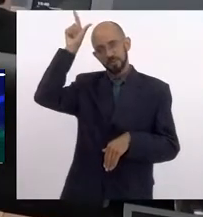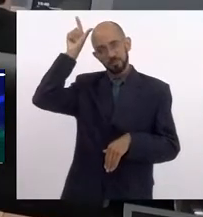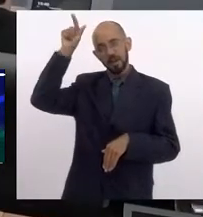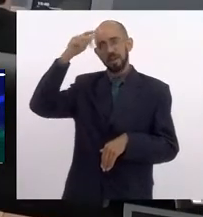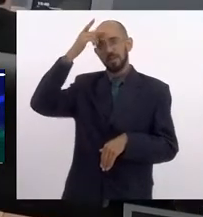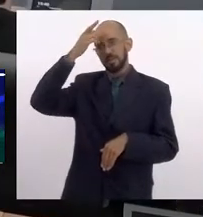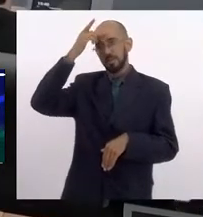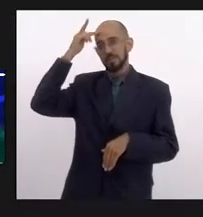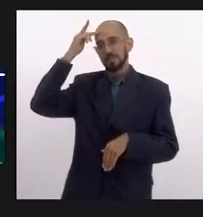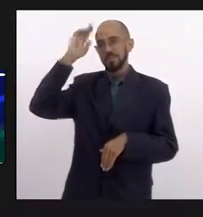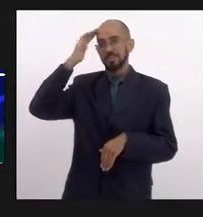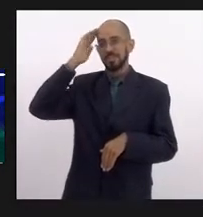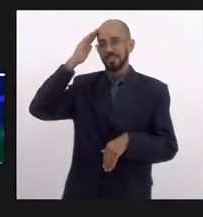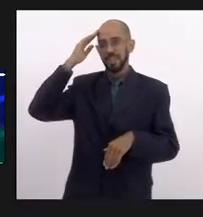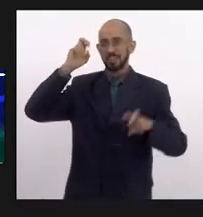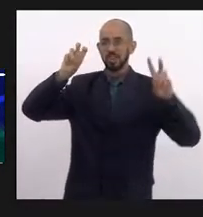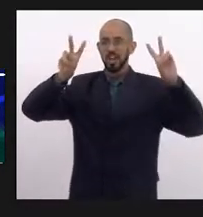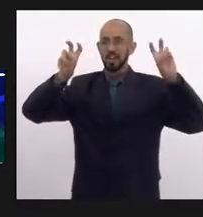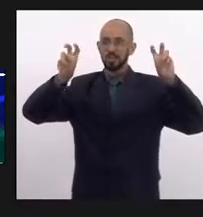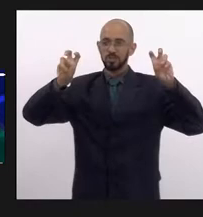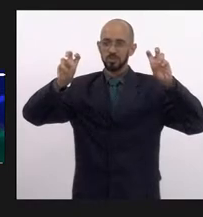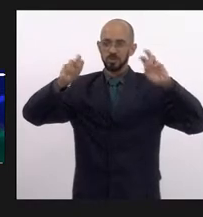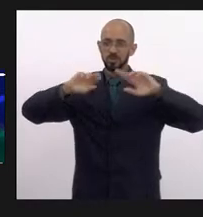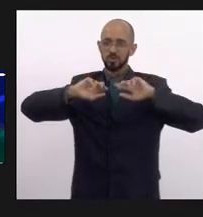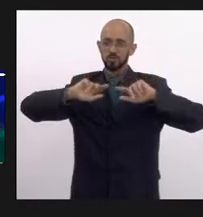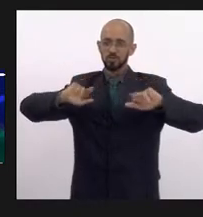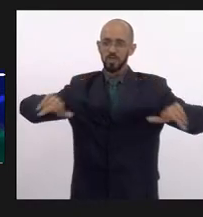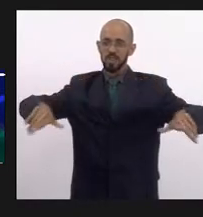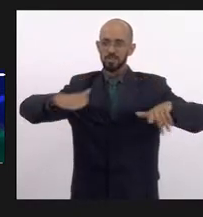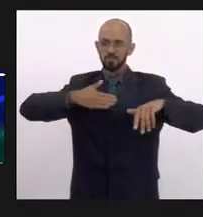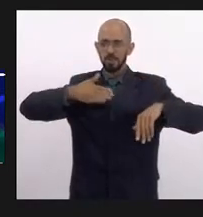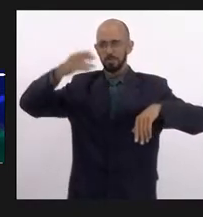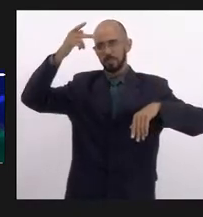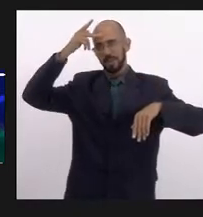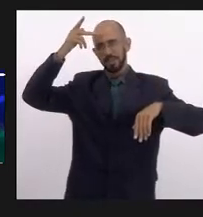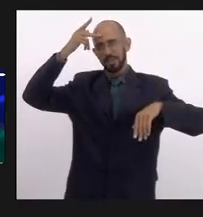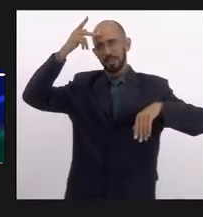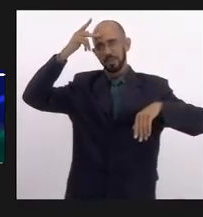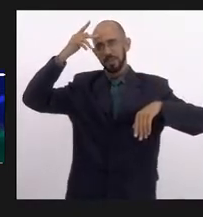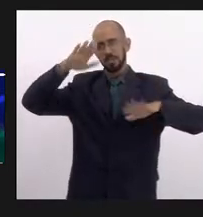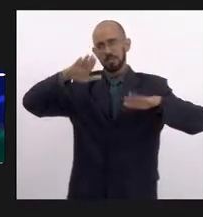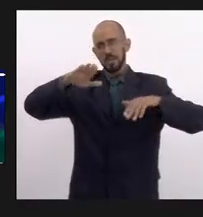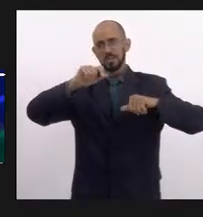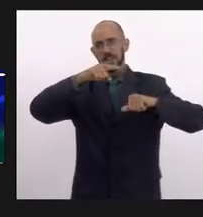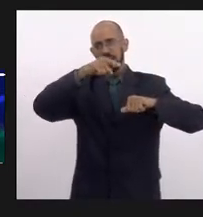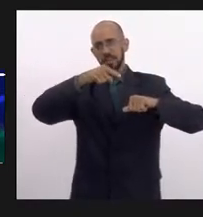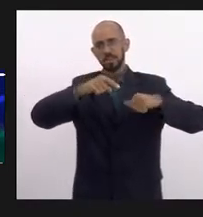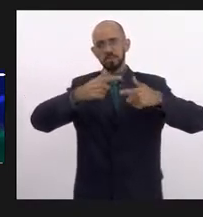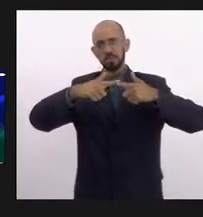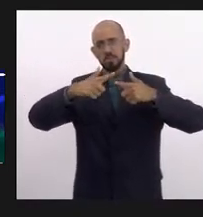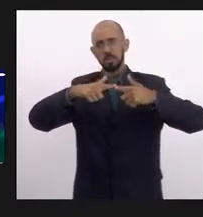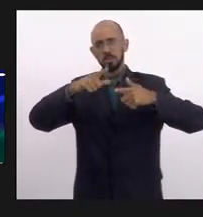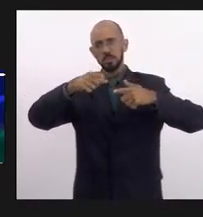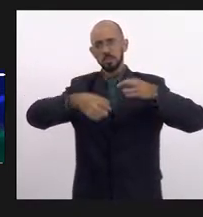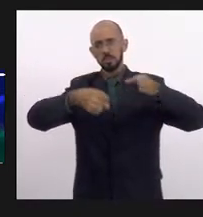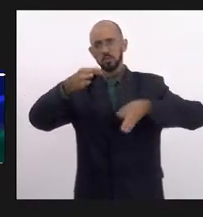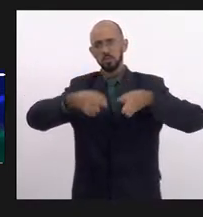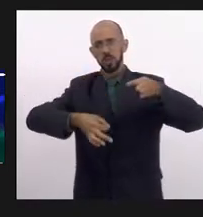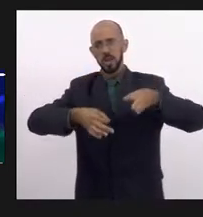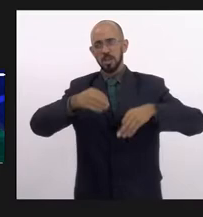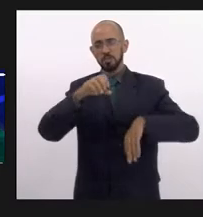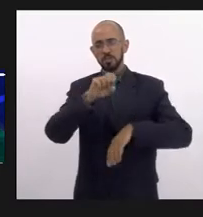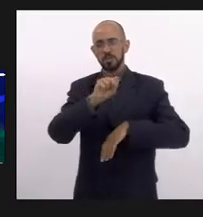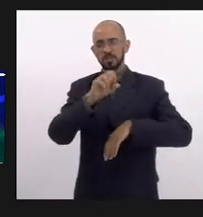entendedor de todos os assuntos meu padrinho mas essa questão já foi julgada pelo STF que foi